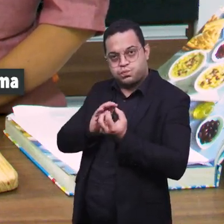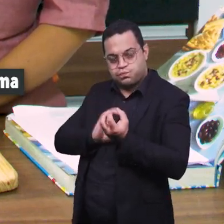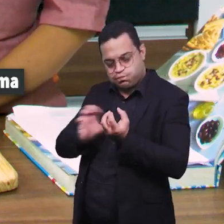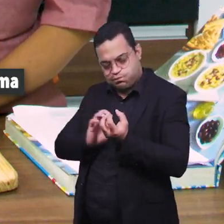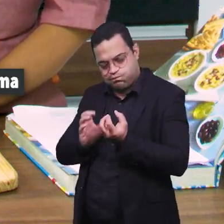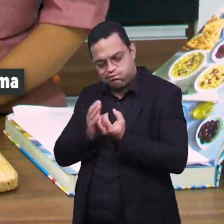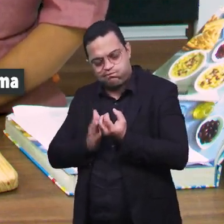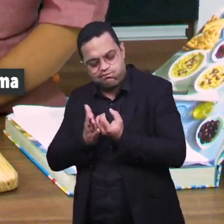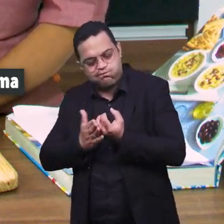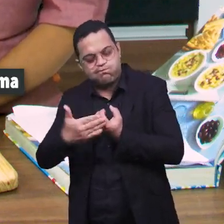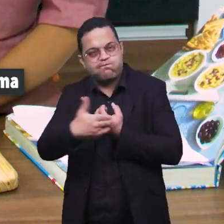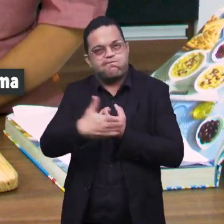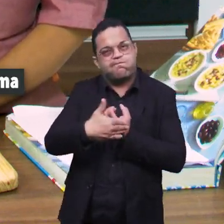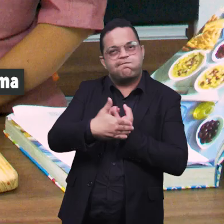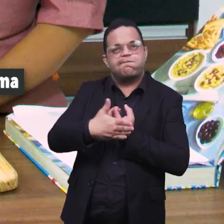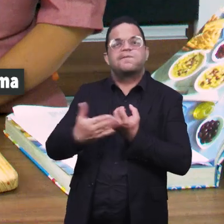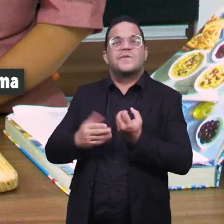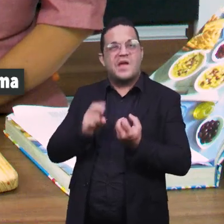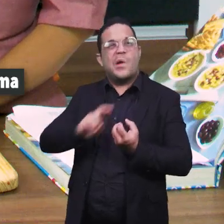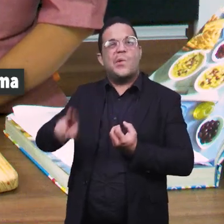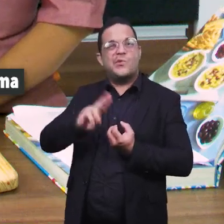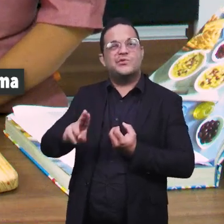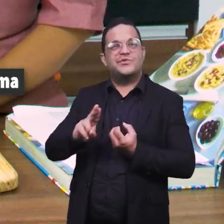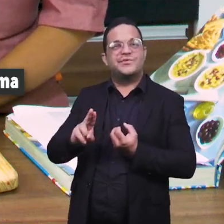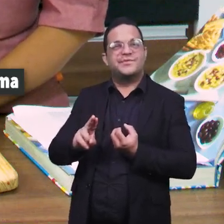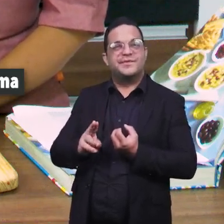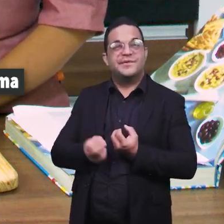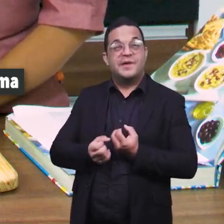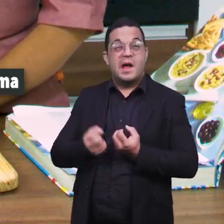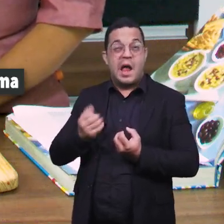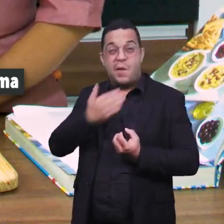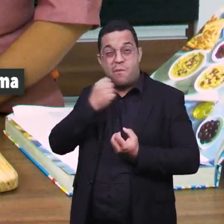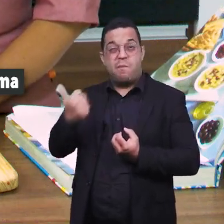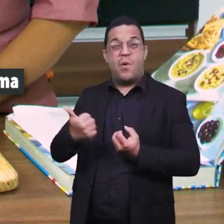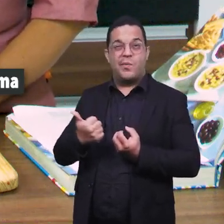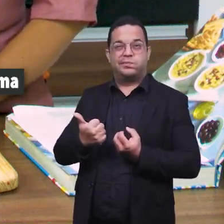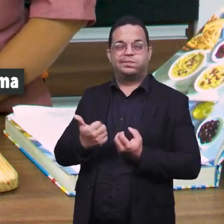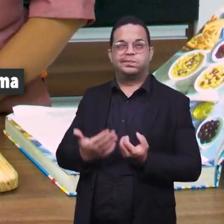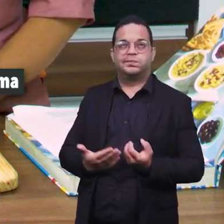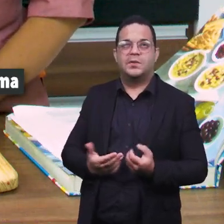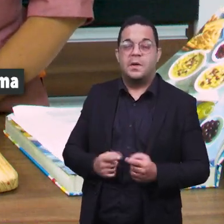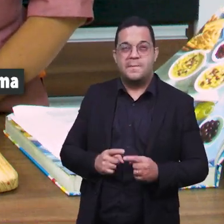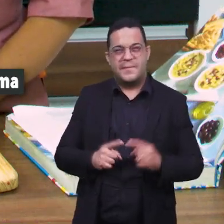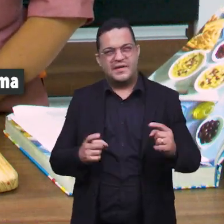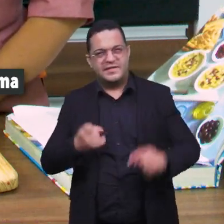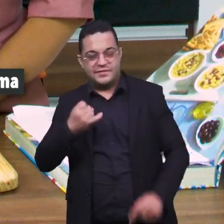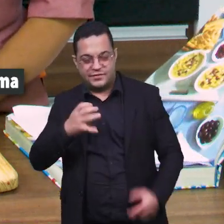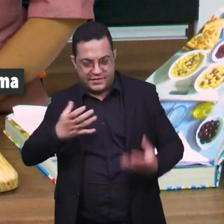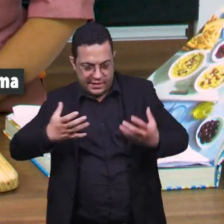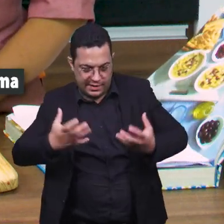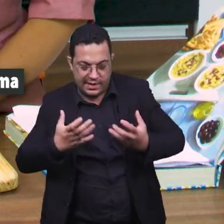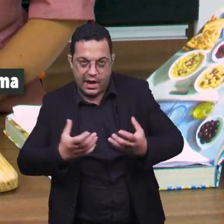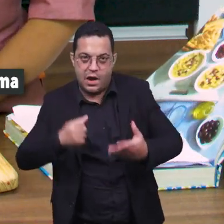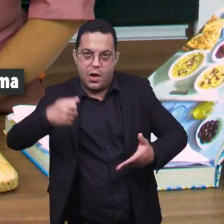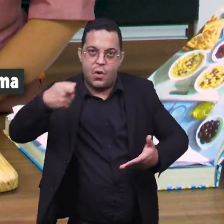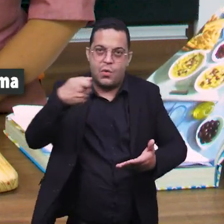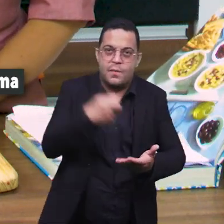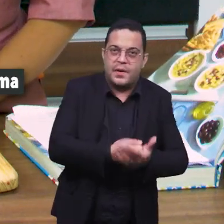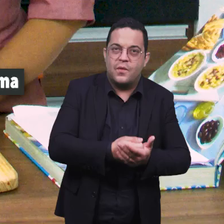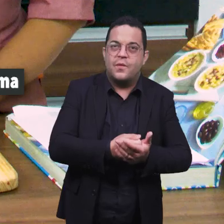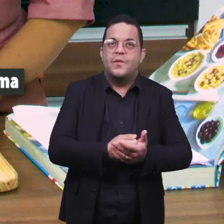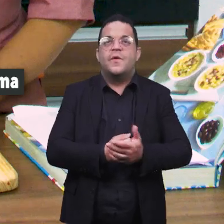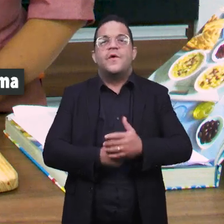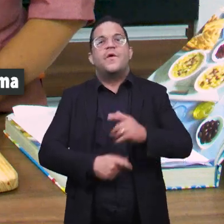melhor. Sim, então. Aí vai vendo qual que usa mais. Mas se vai escolher um que dá para fazer um monte